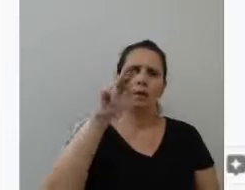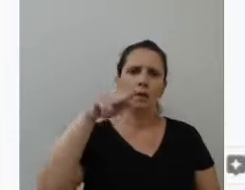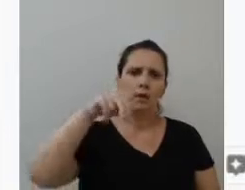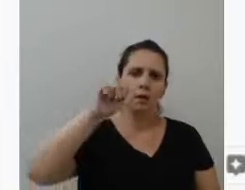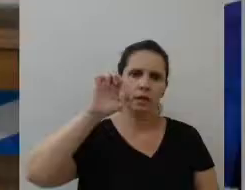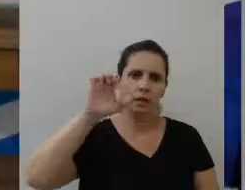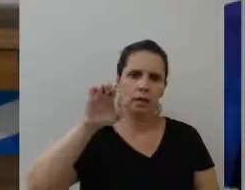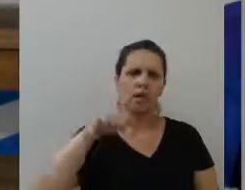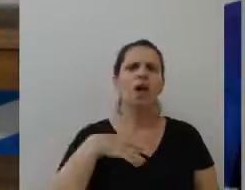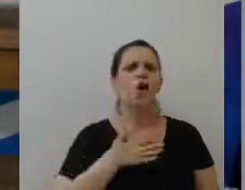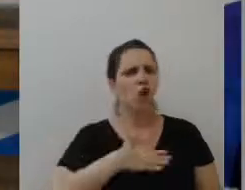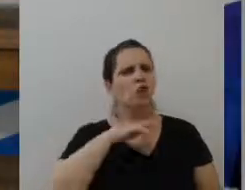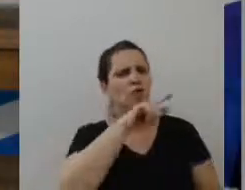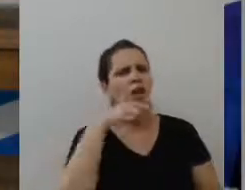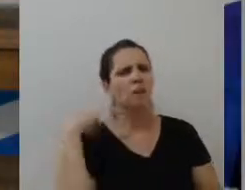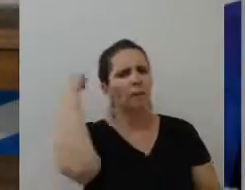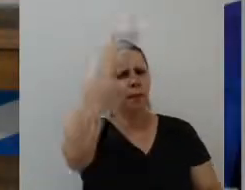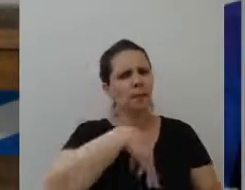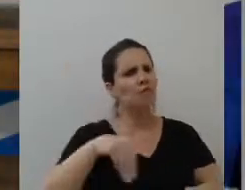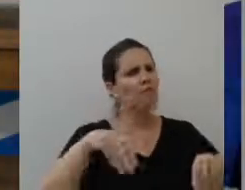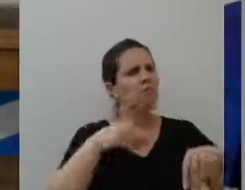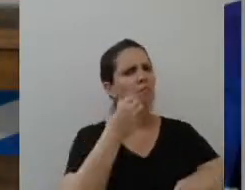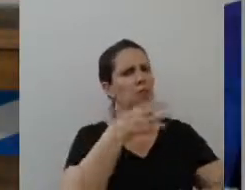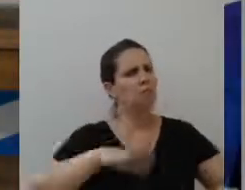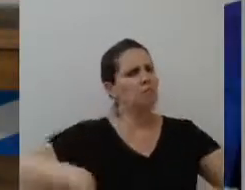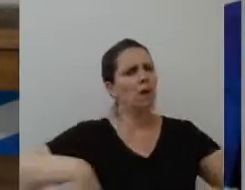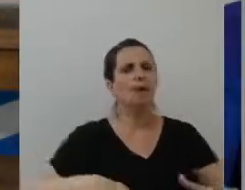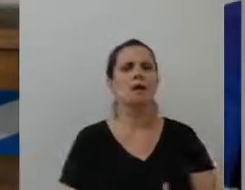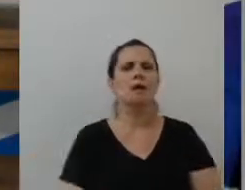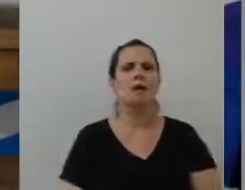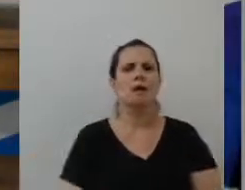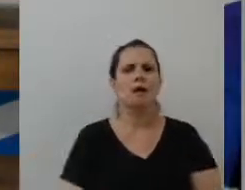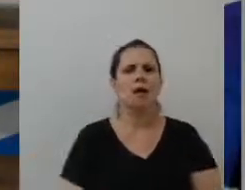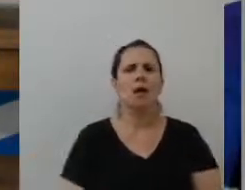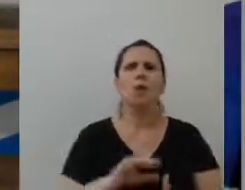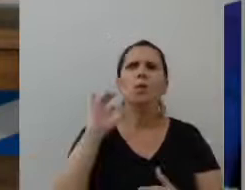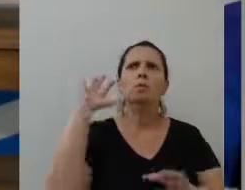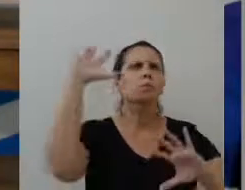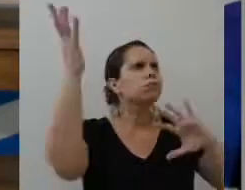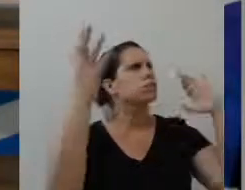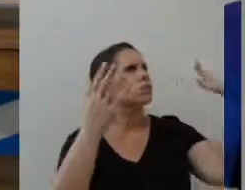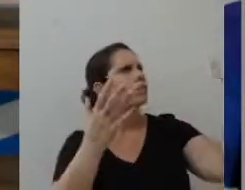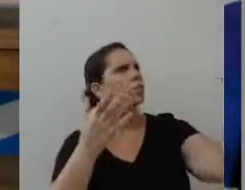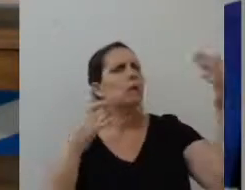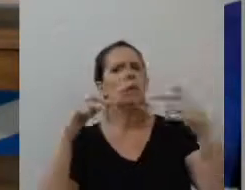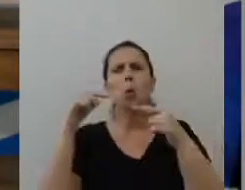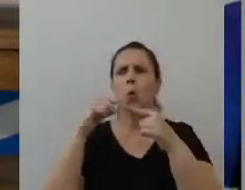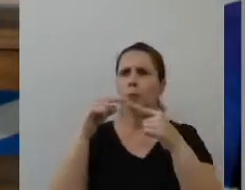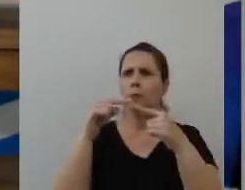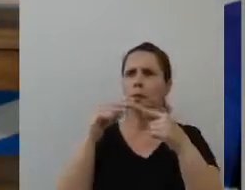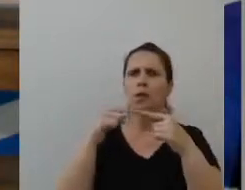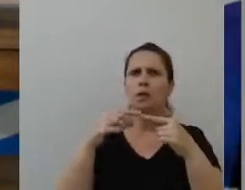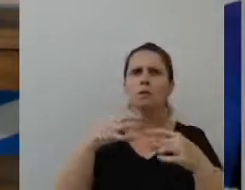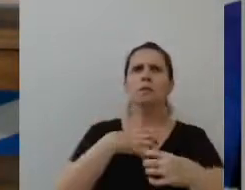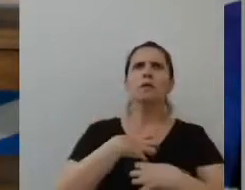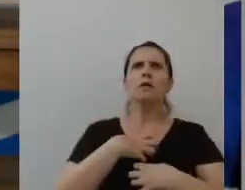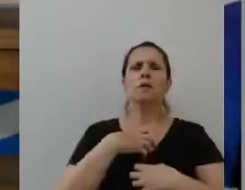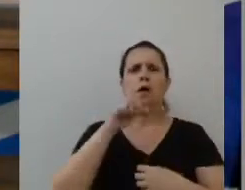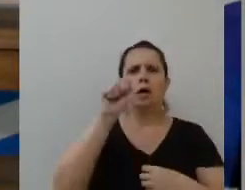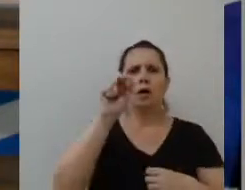Farinha, uma praia massa. A paisagem vai sempre se adaptar à situação do autor. Manda um alô